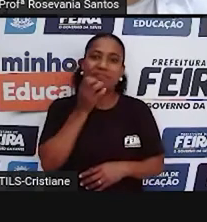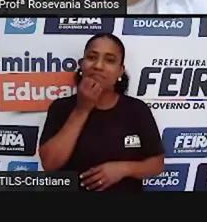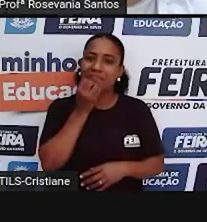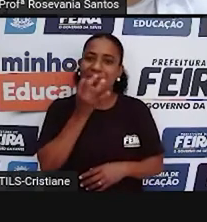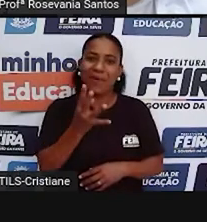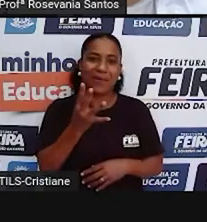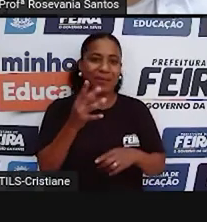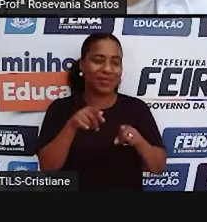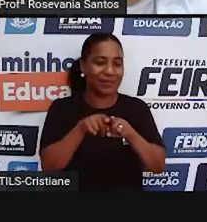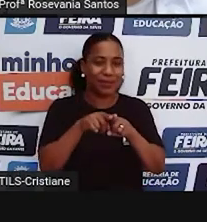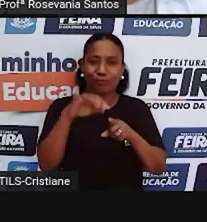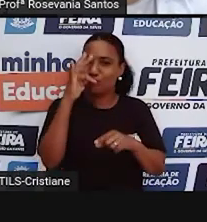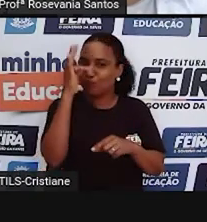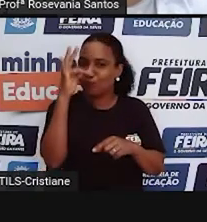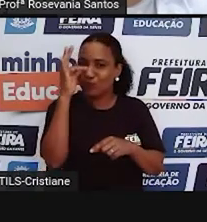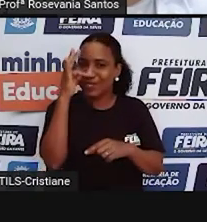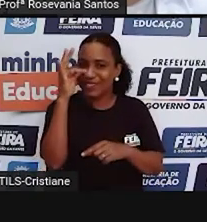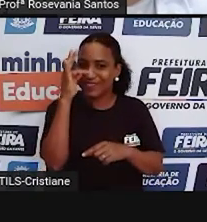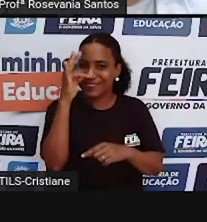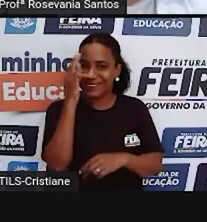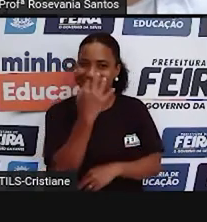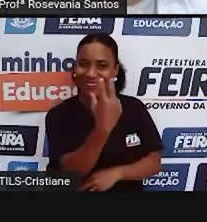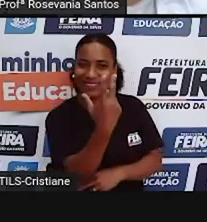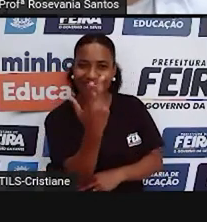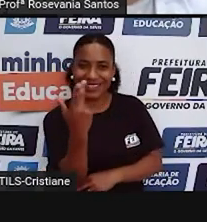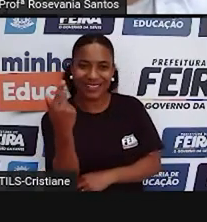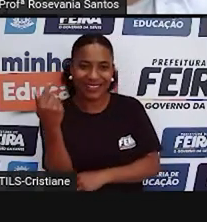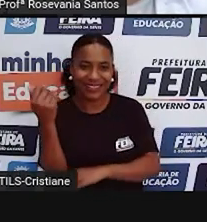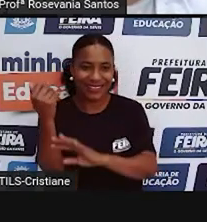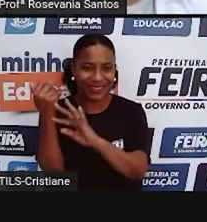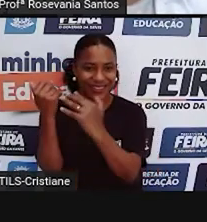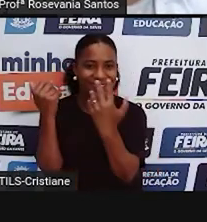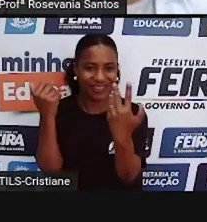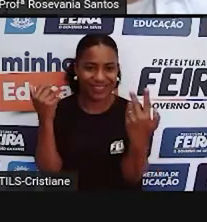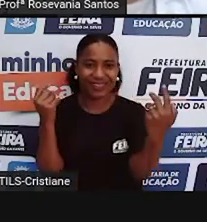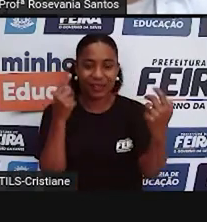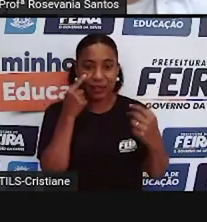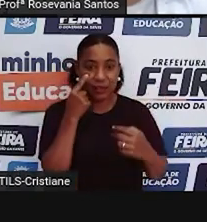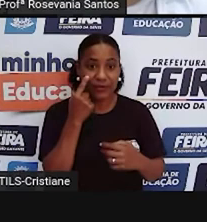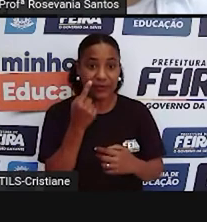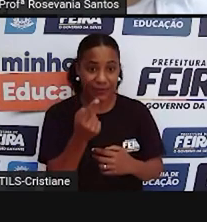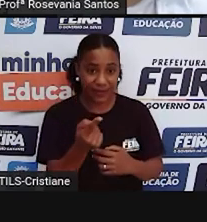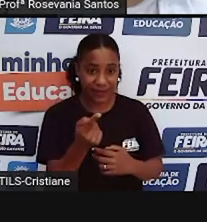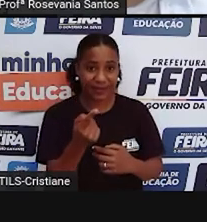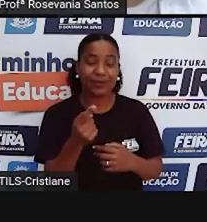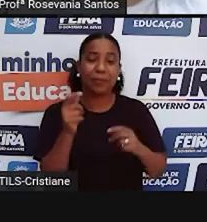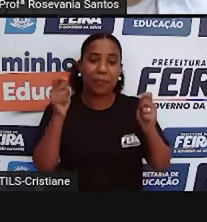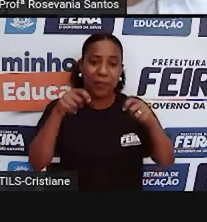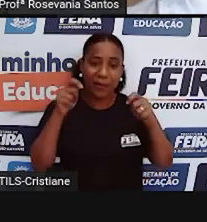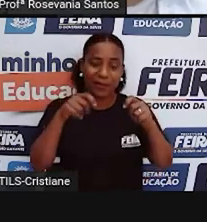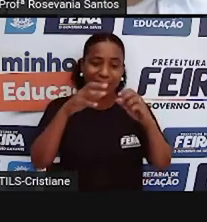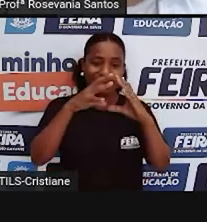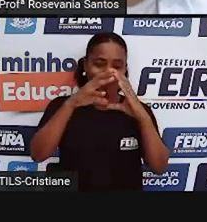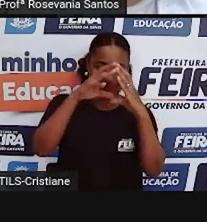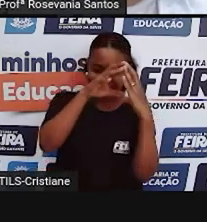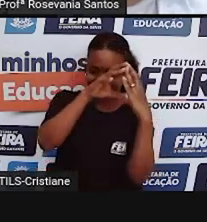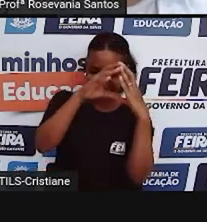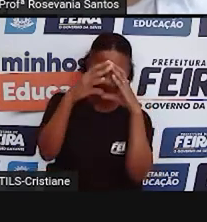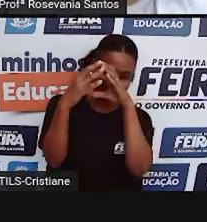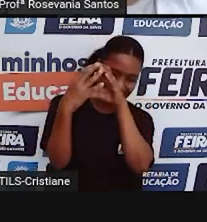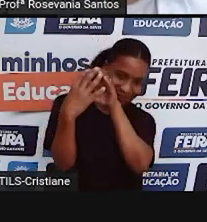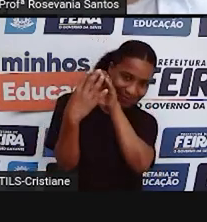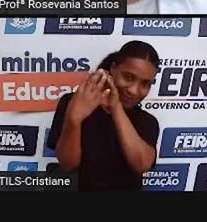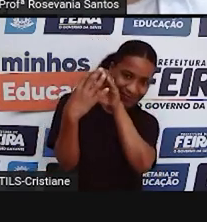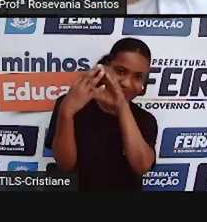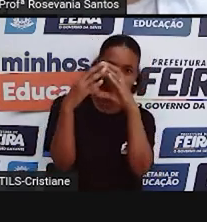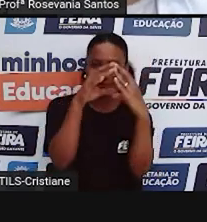A gente tem uma visão mesmo geral, né, de como é a coisa. Então, eu coloquei esse aí, né, de uma área que parece, né, um